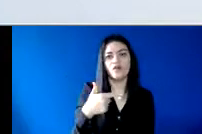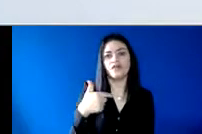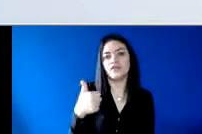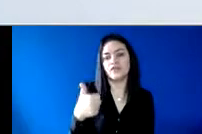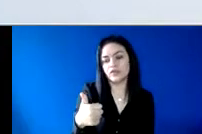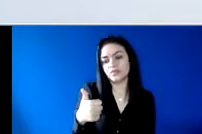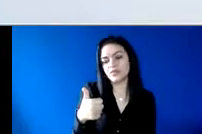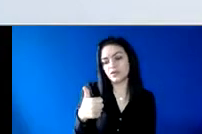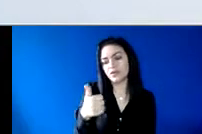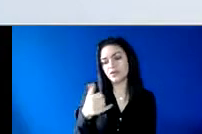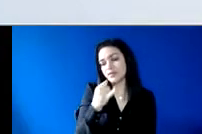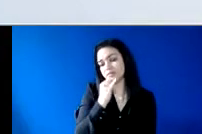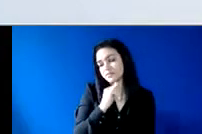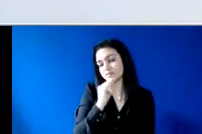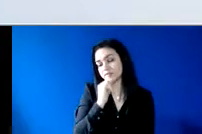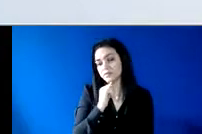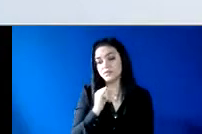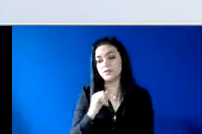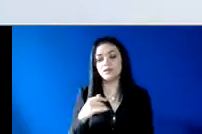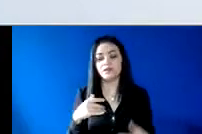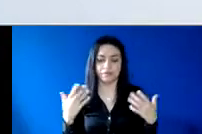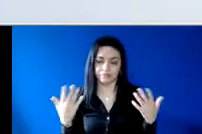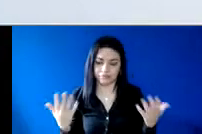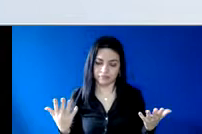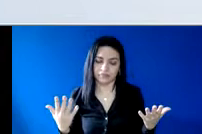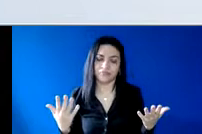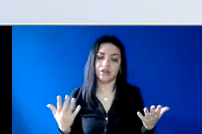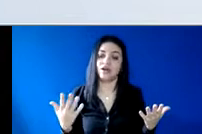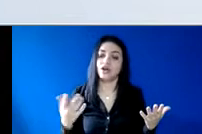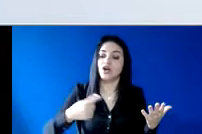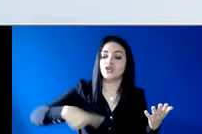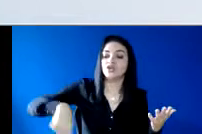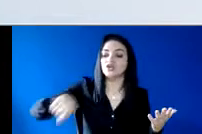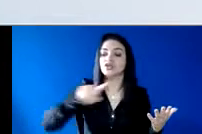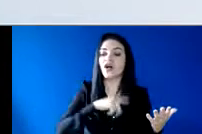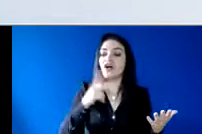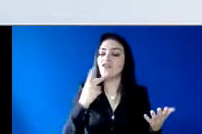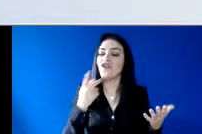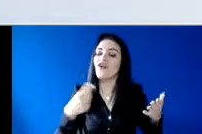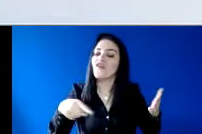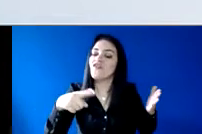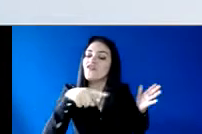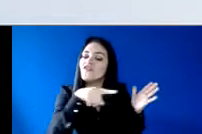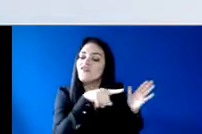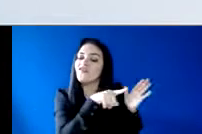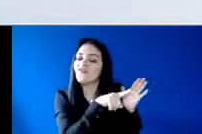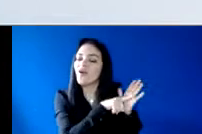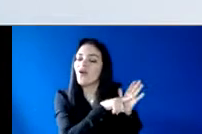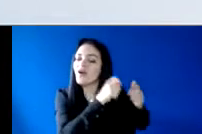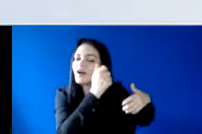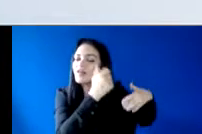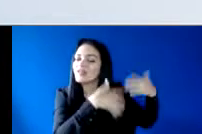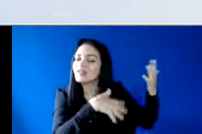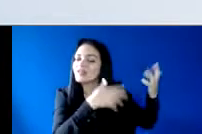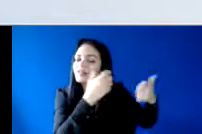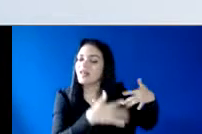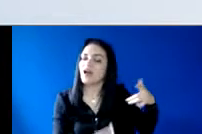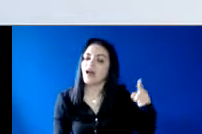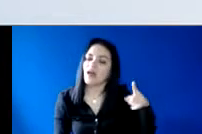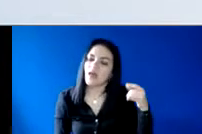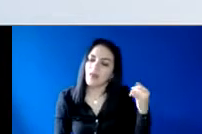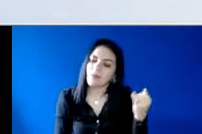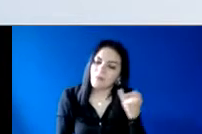que aprender. Inclusive com quem está lá no século XIX. Por isso, esse retorno aos clássicos, ele é muito importante, né? Outro